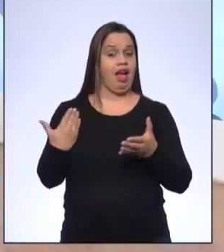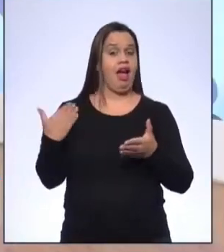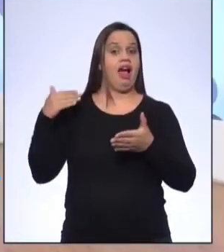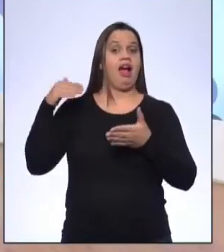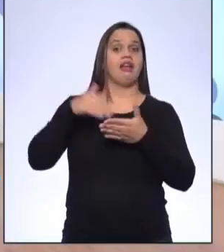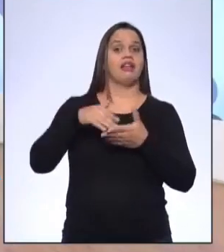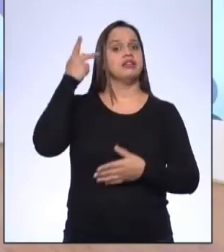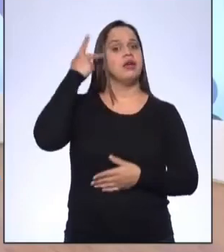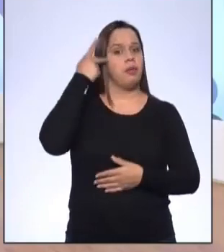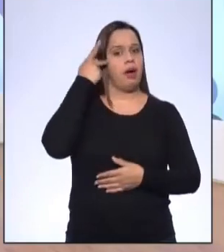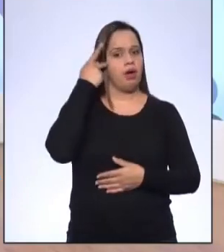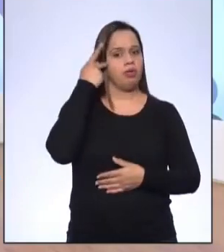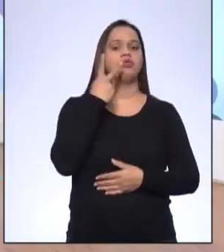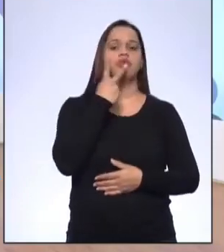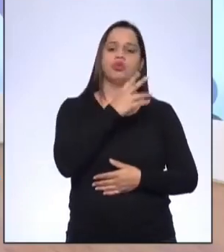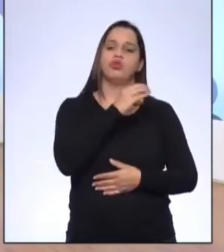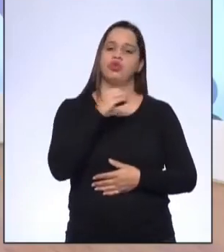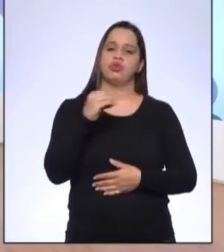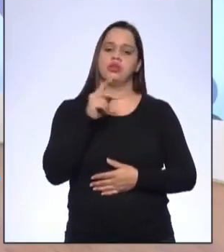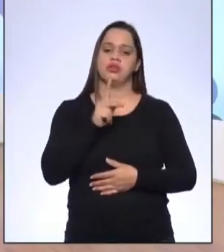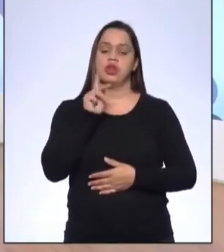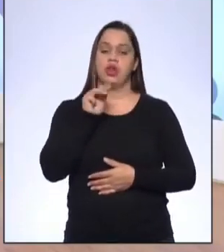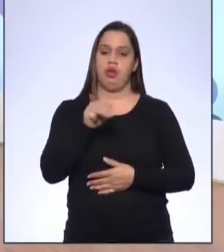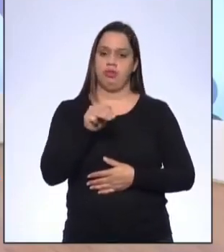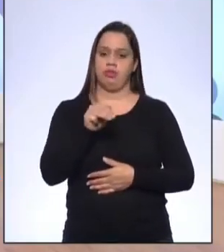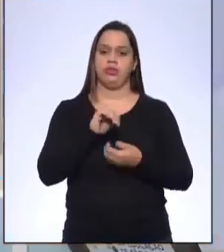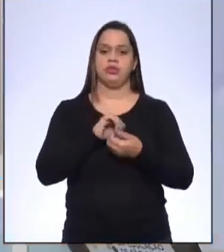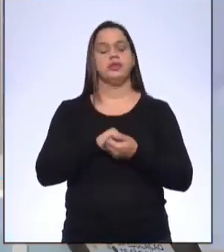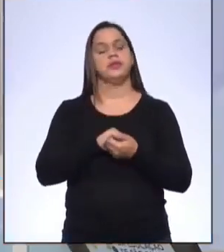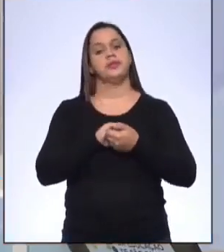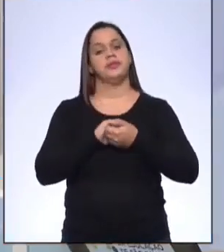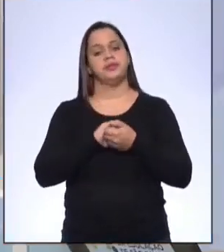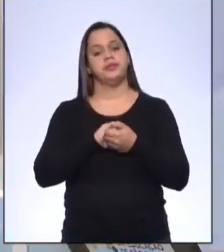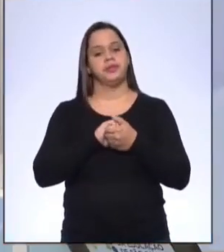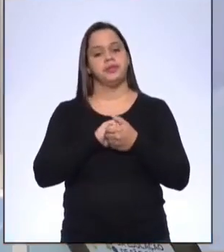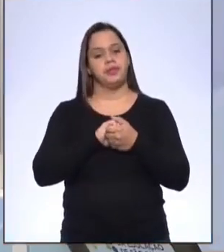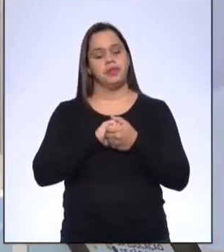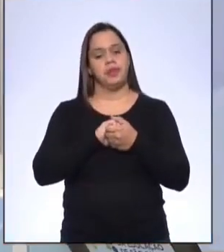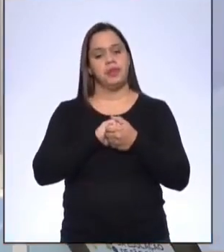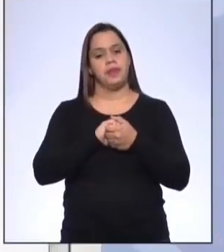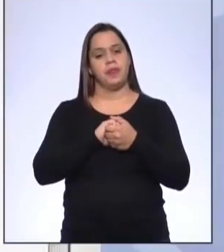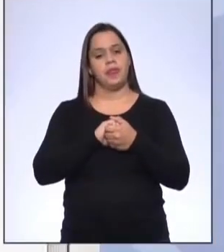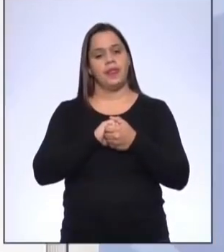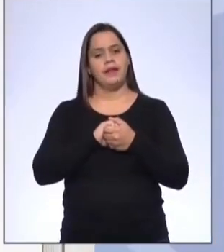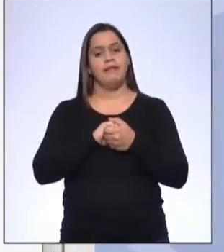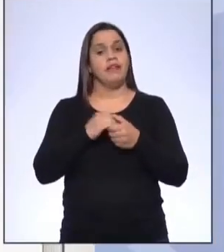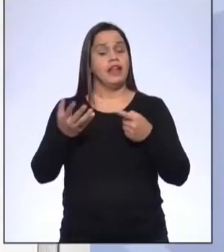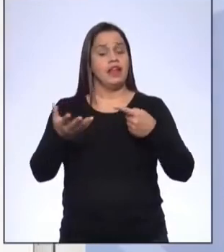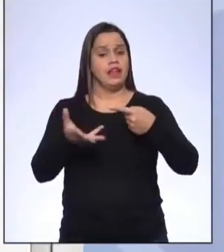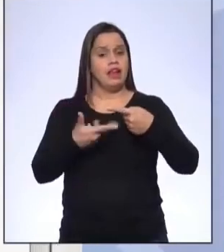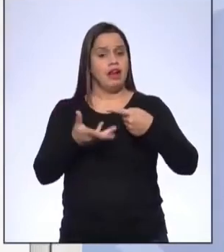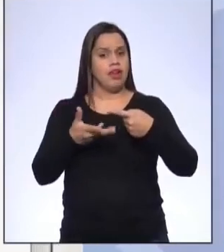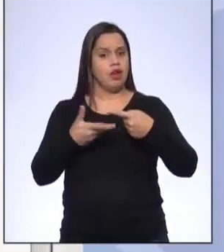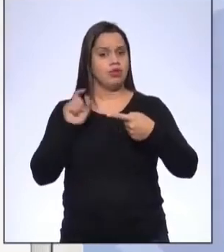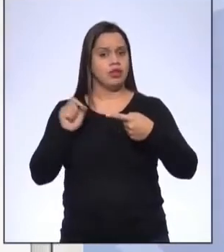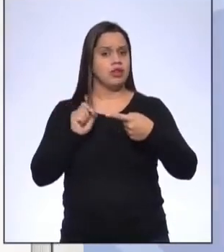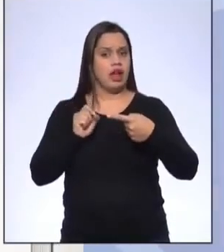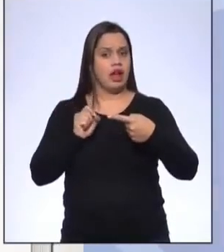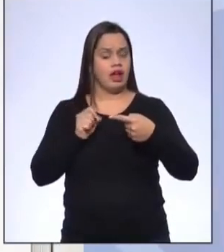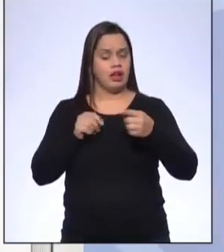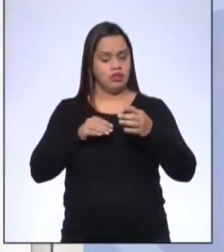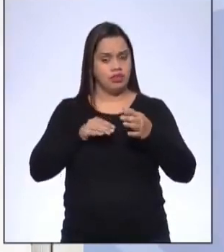são 200 quilômetros. 200 quilômetros, 200, arrumar aqui. E qual foi a velocidade nesse